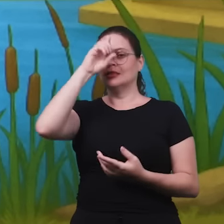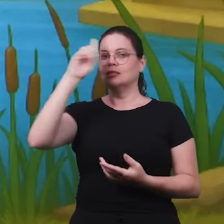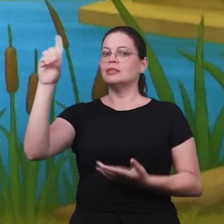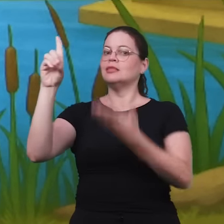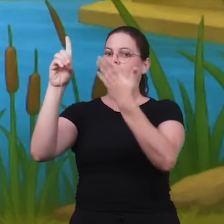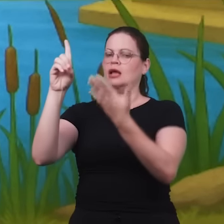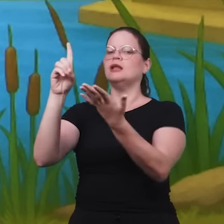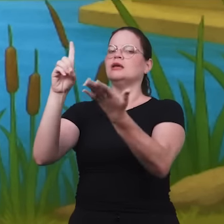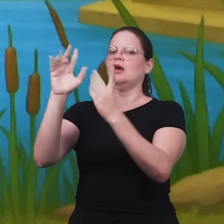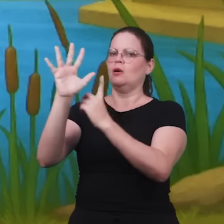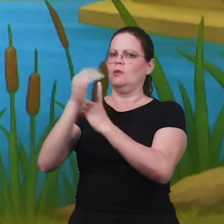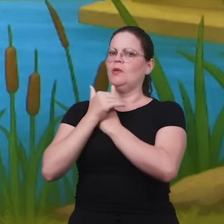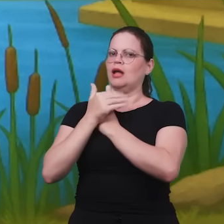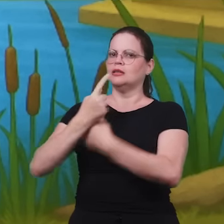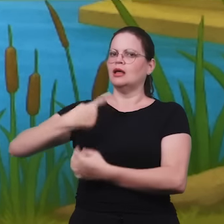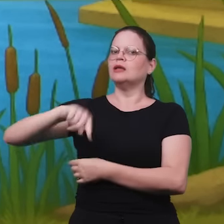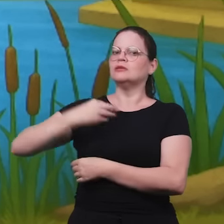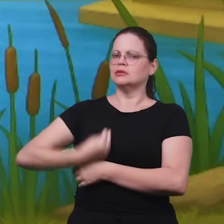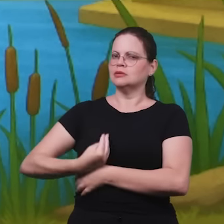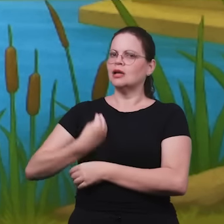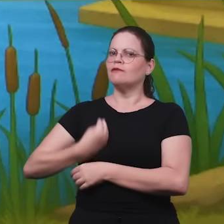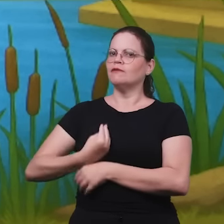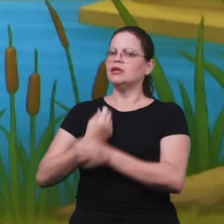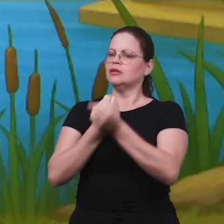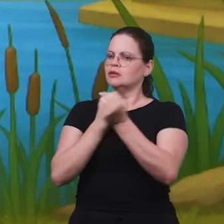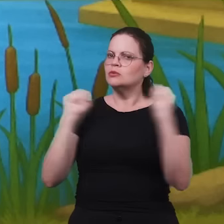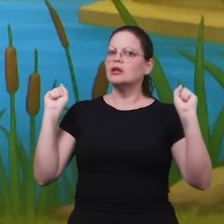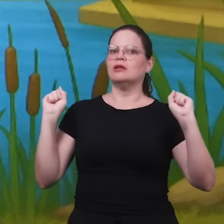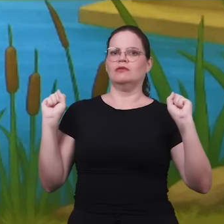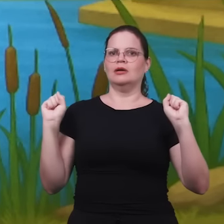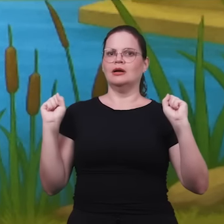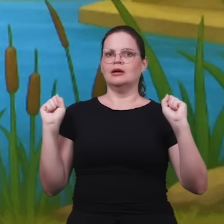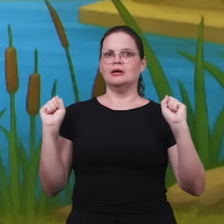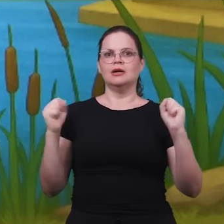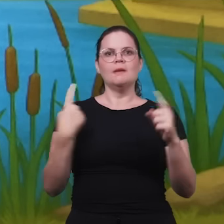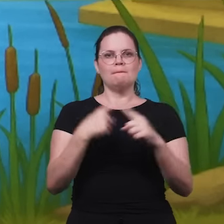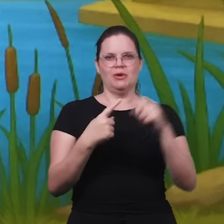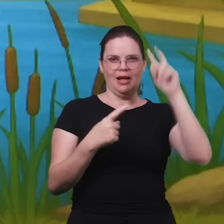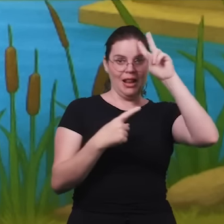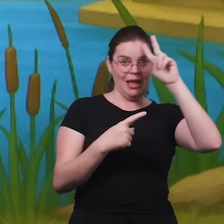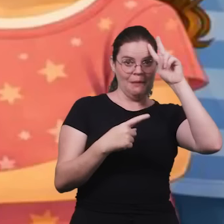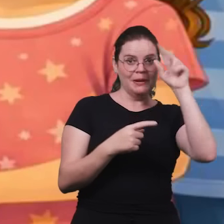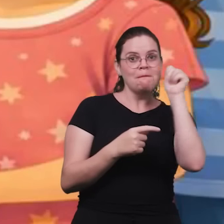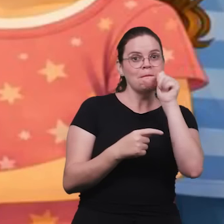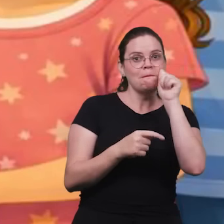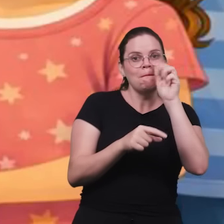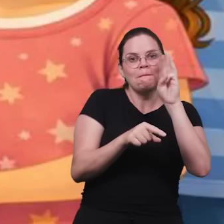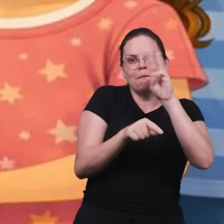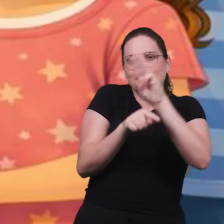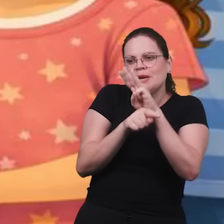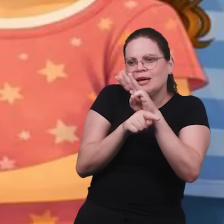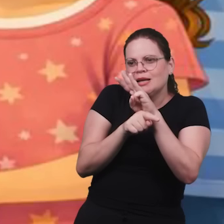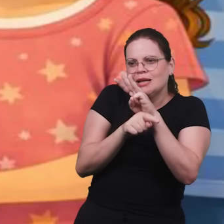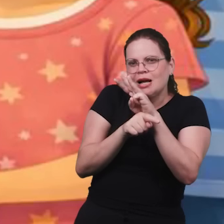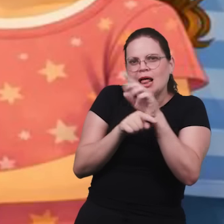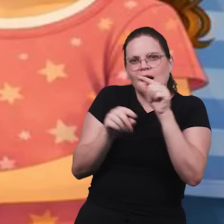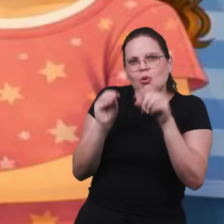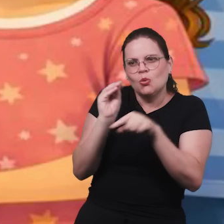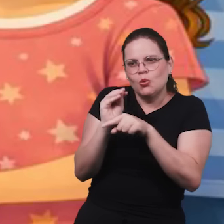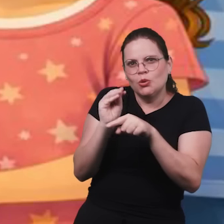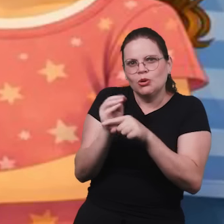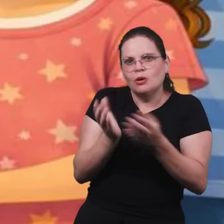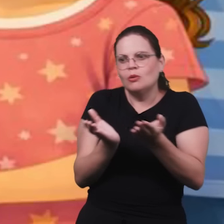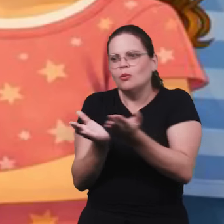dar livramento. Assim como Miriam cuidou da criança, vocês também